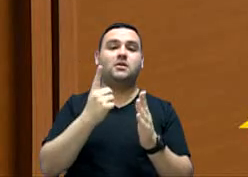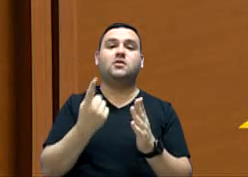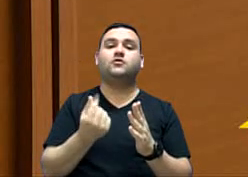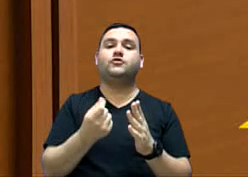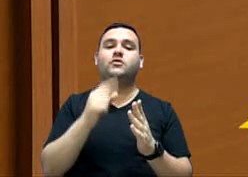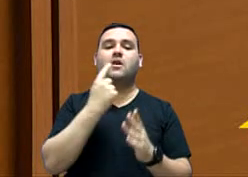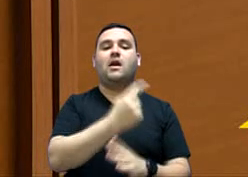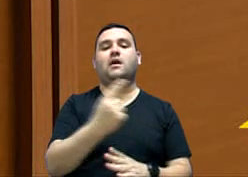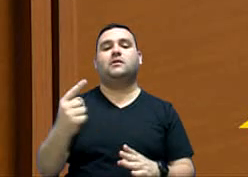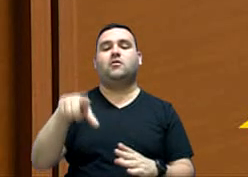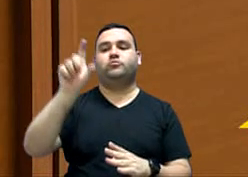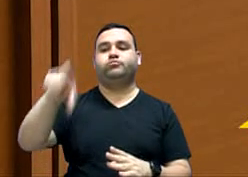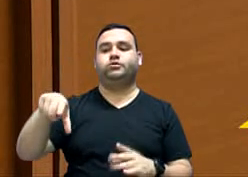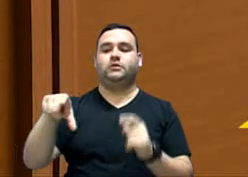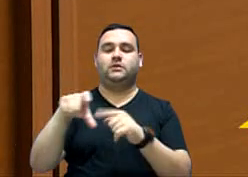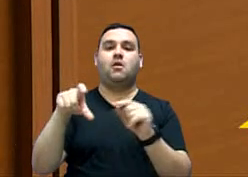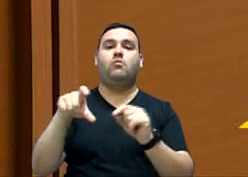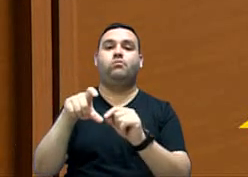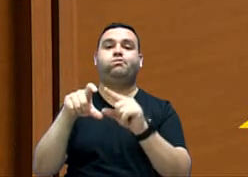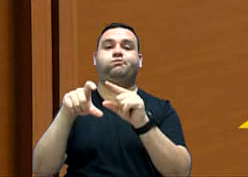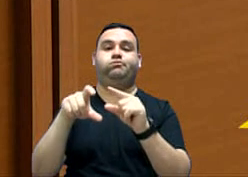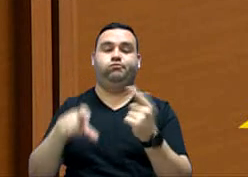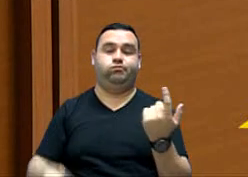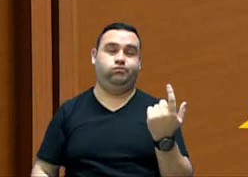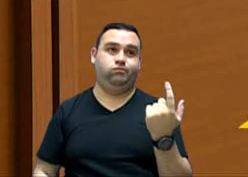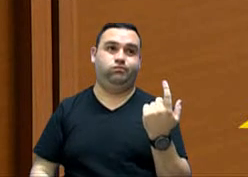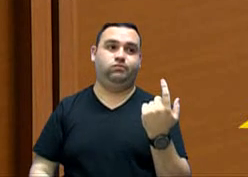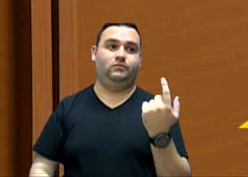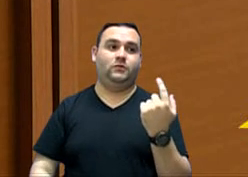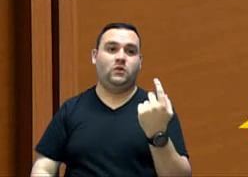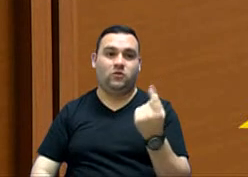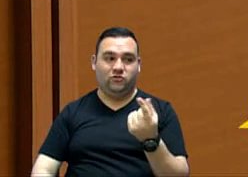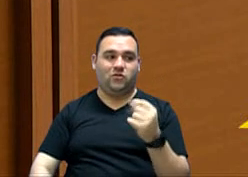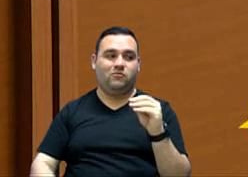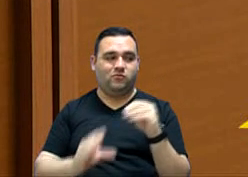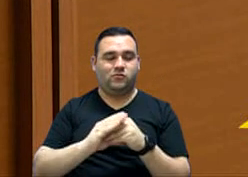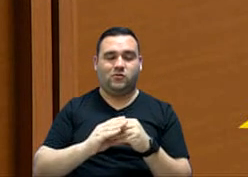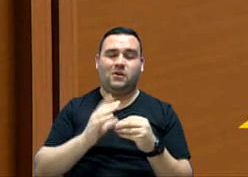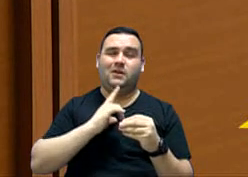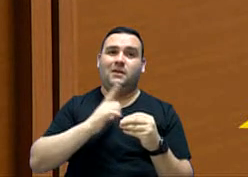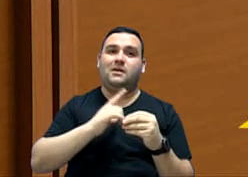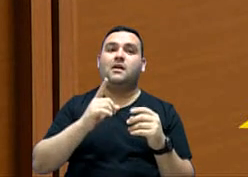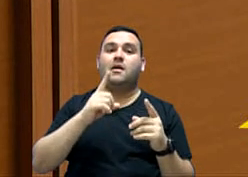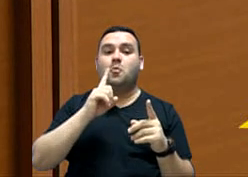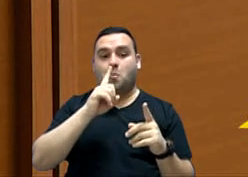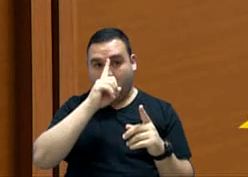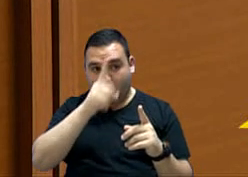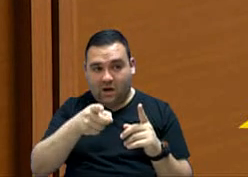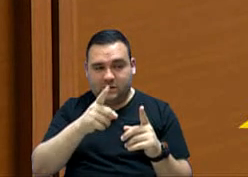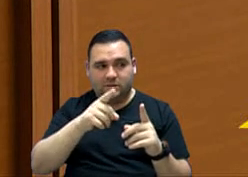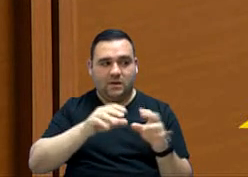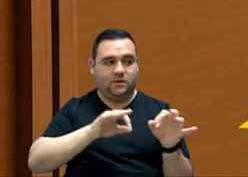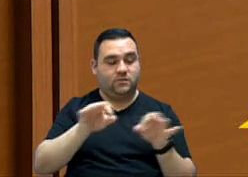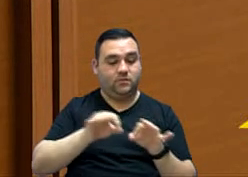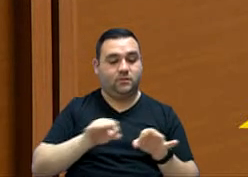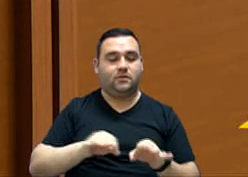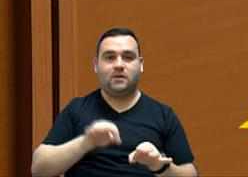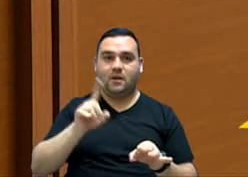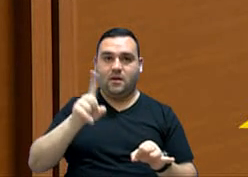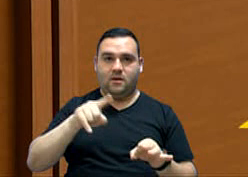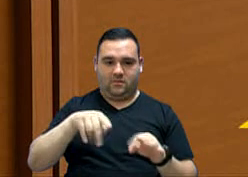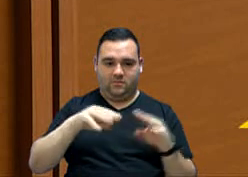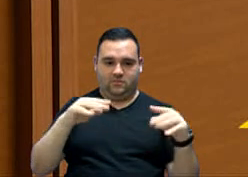valor de cada cartão, vereadora Fernanda. Por essa razão, quem dita essas normas operacionais não